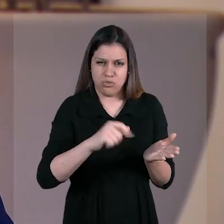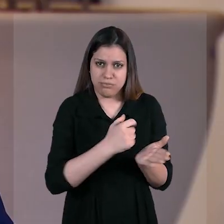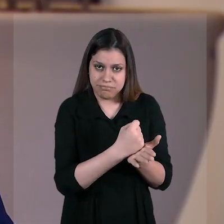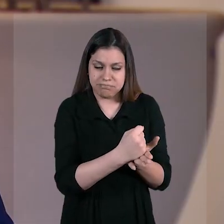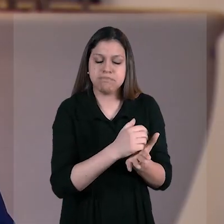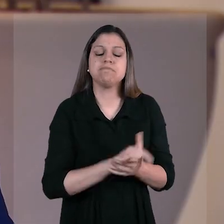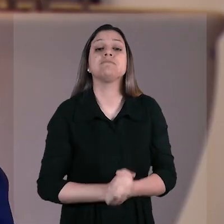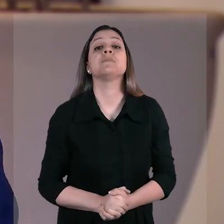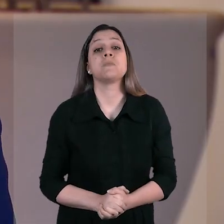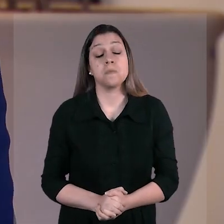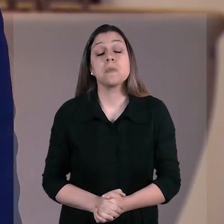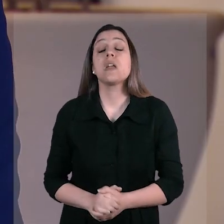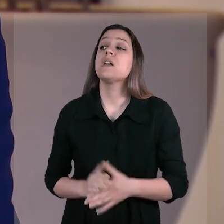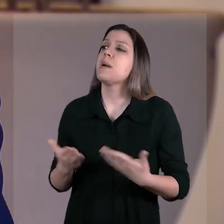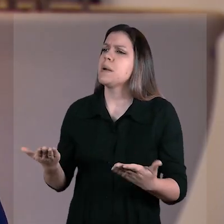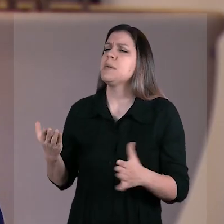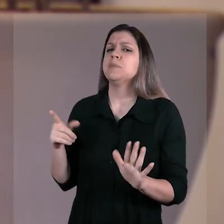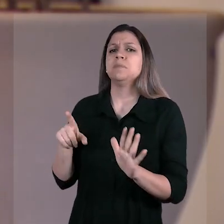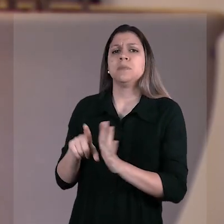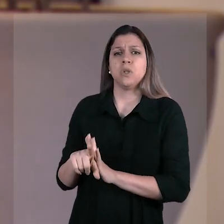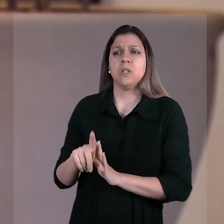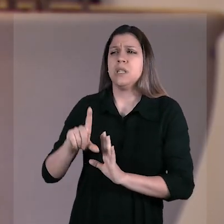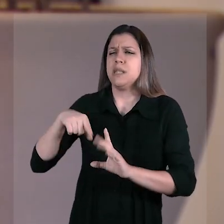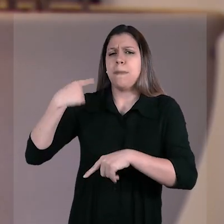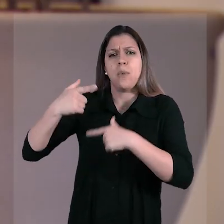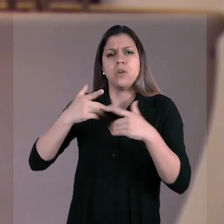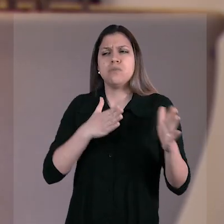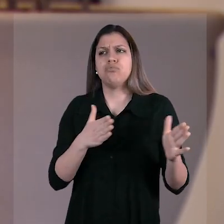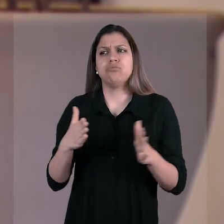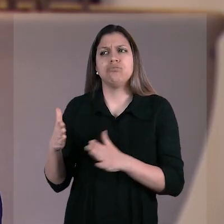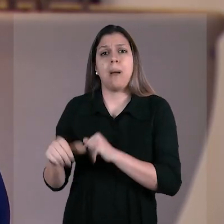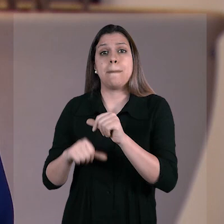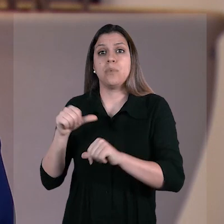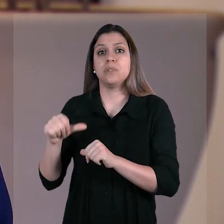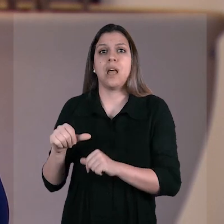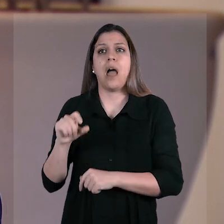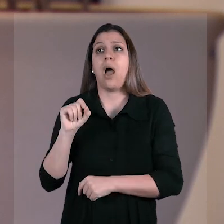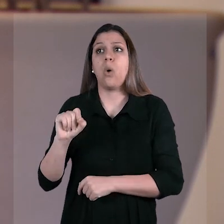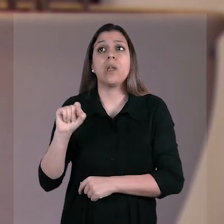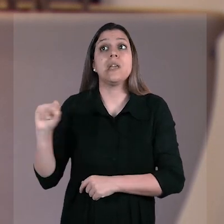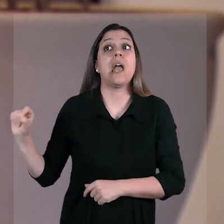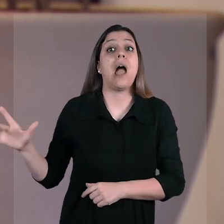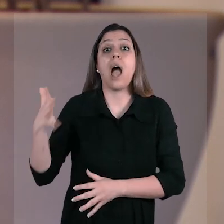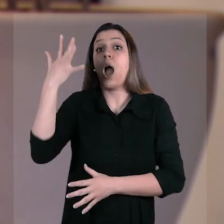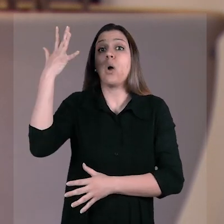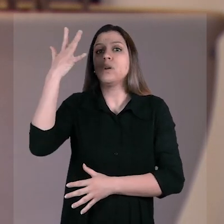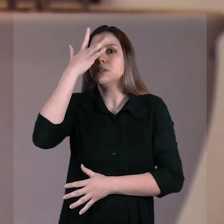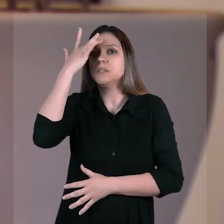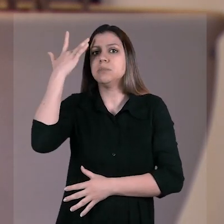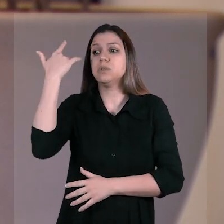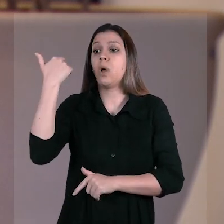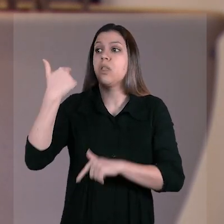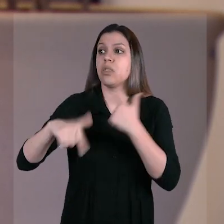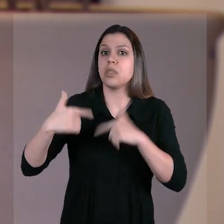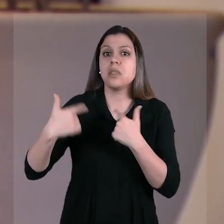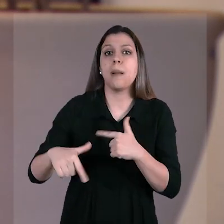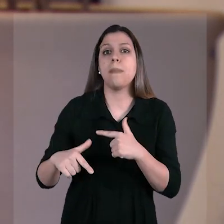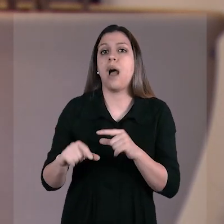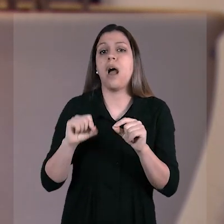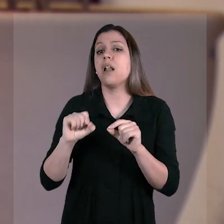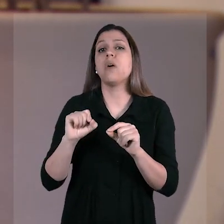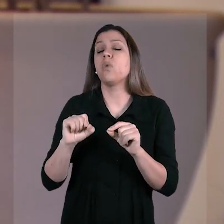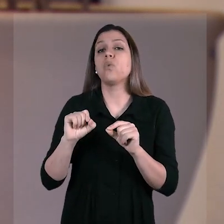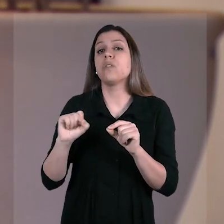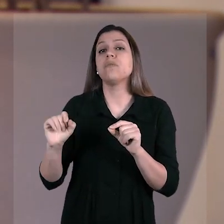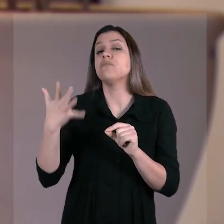assinada, né? Doutora, e passando essas mudanças, elas têm um efeito imediato? O que o trabalhador pode esperar a respeito da eficácia